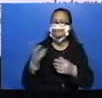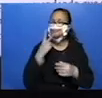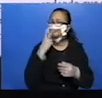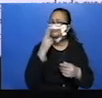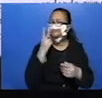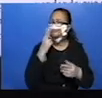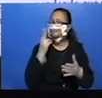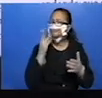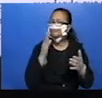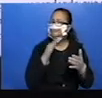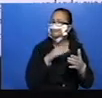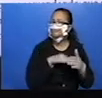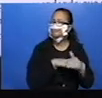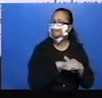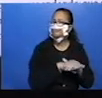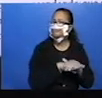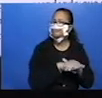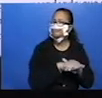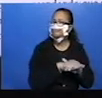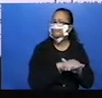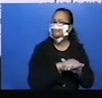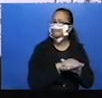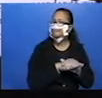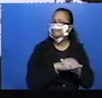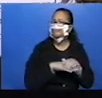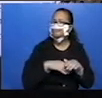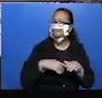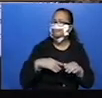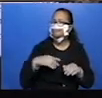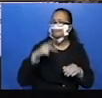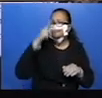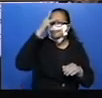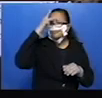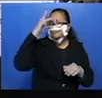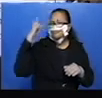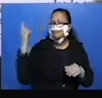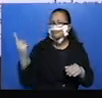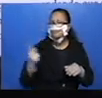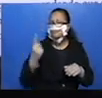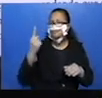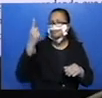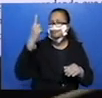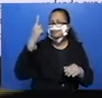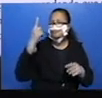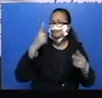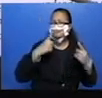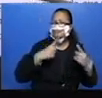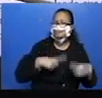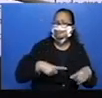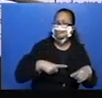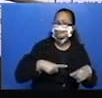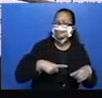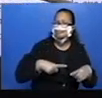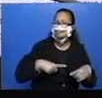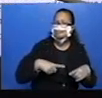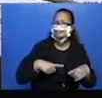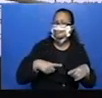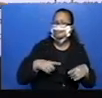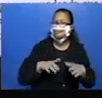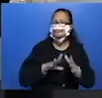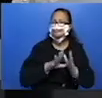estar guardando os gigantes contra saqueadores de tesouros.